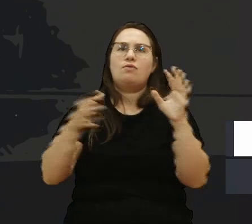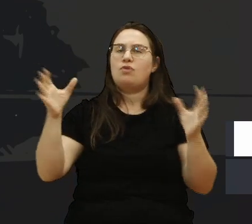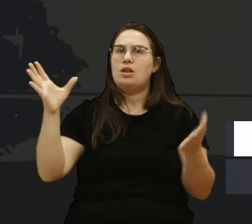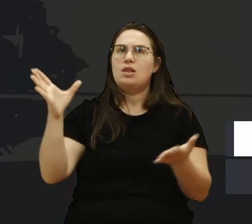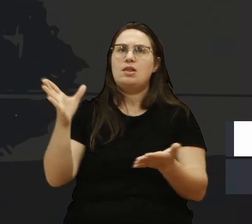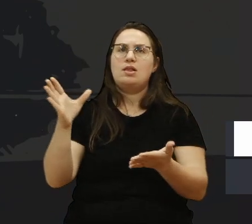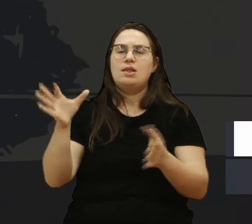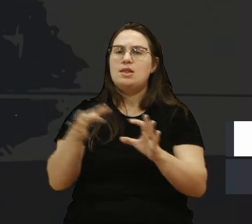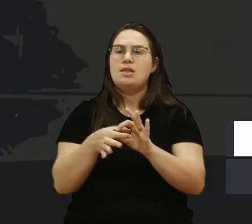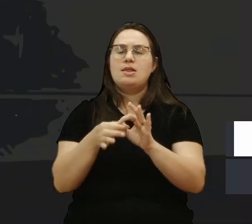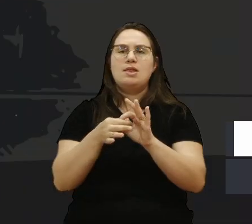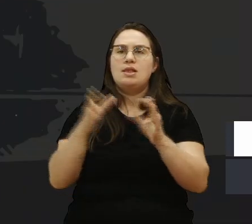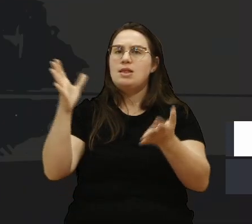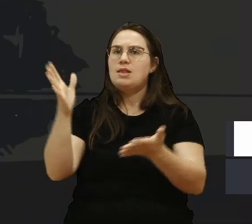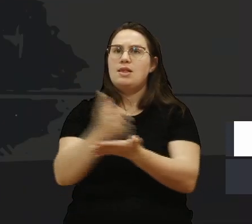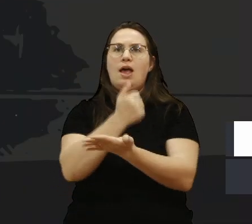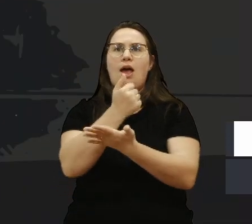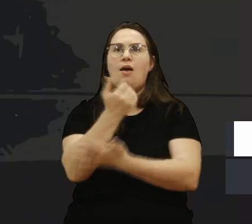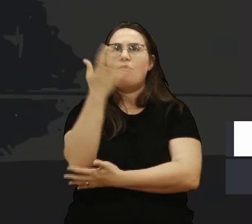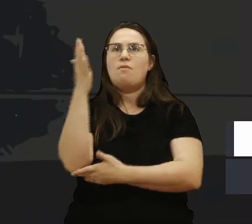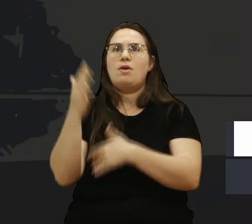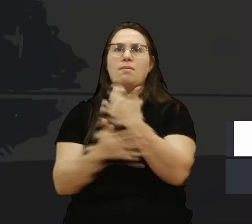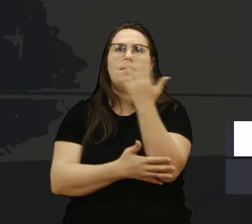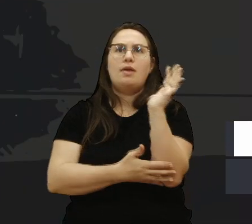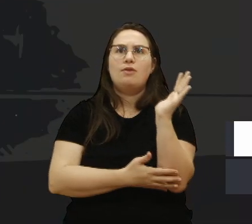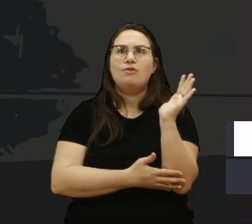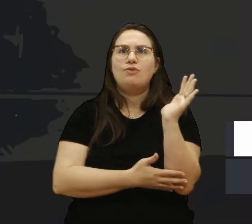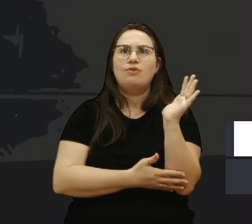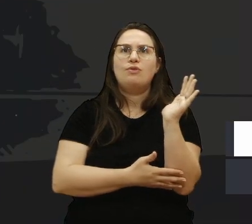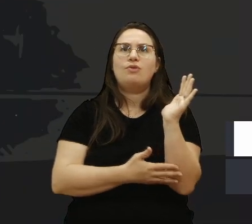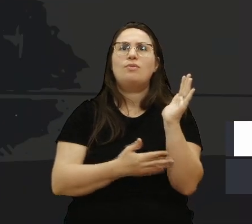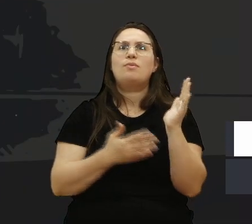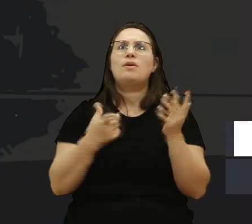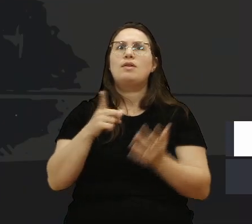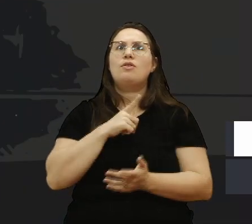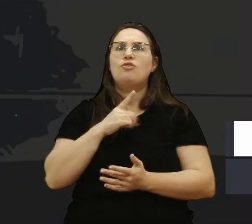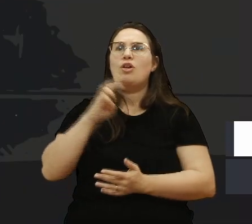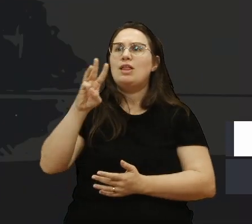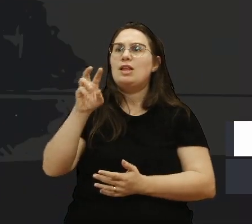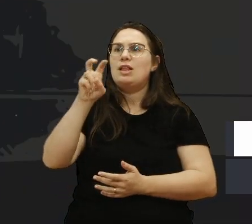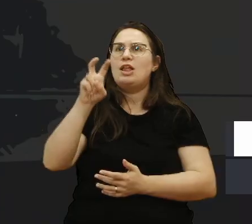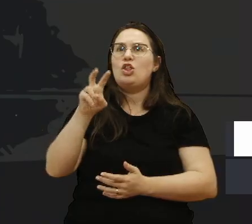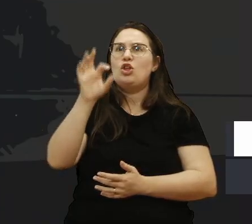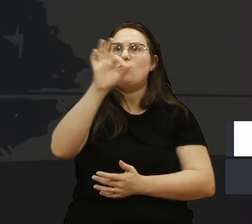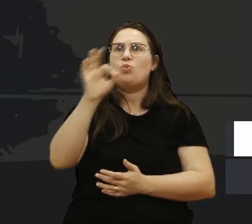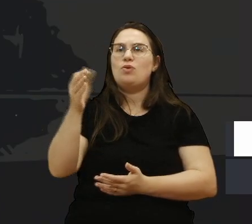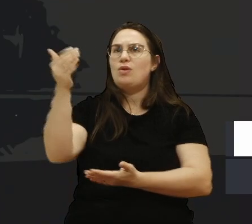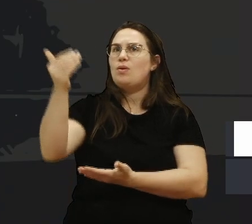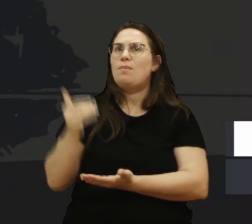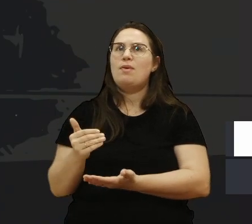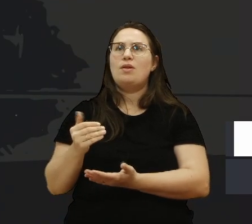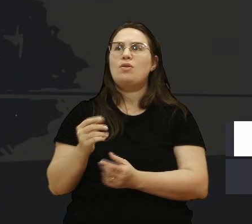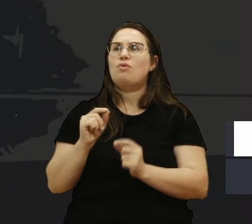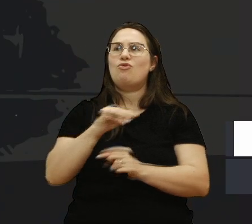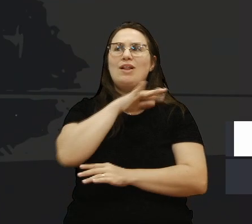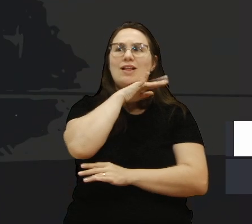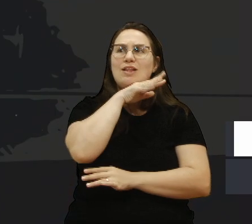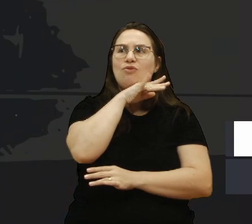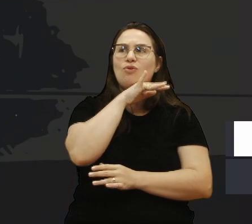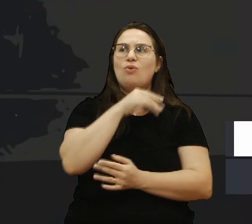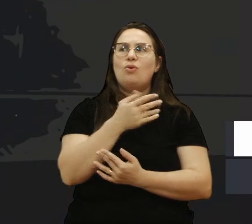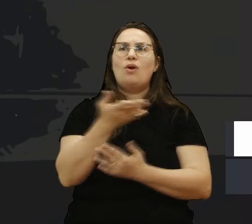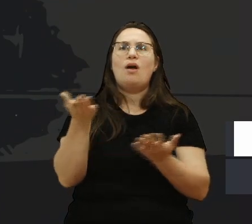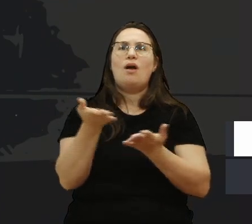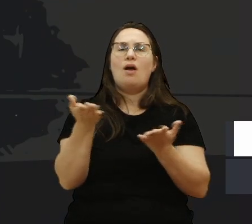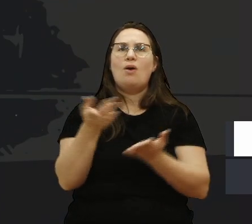árvore porque a árvore salva o meio ambiente. Mas se tinha 32% a menos e não acontecia nada de ruim.